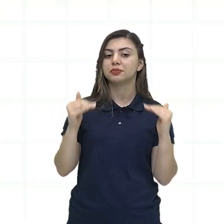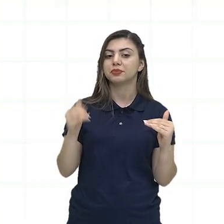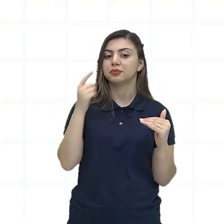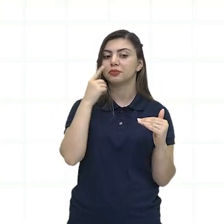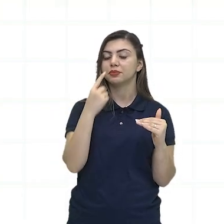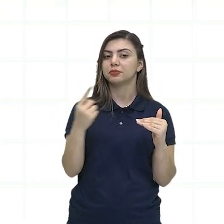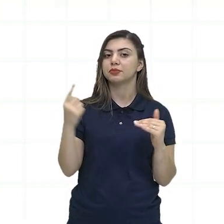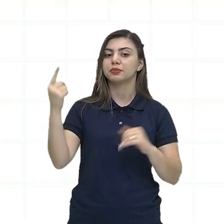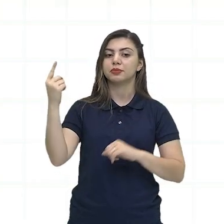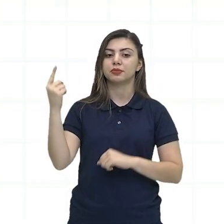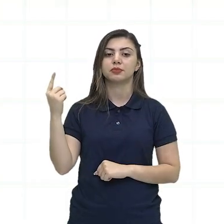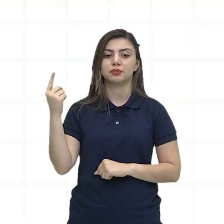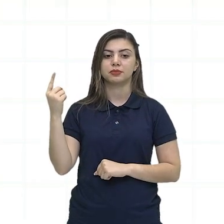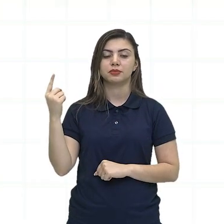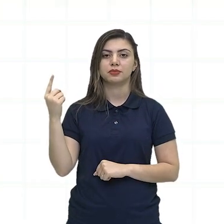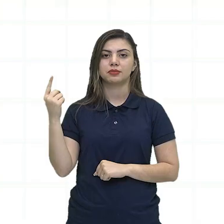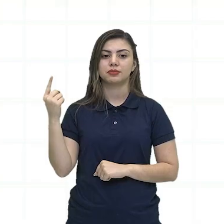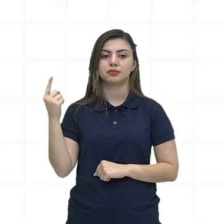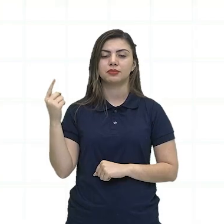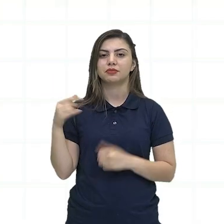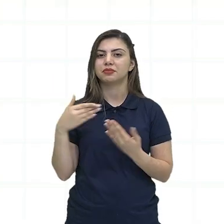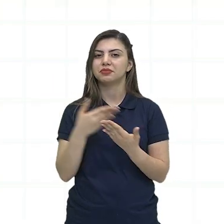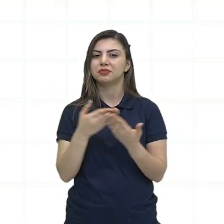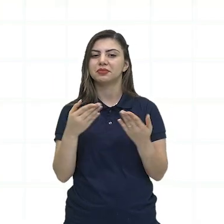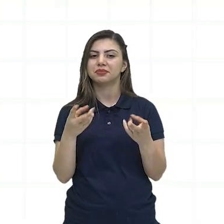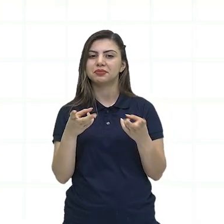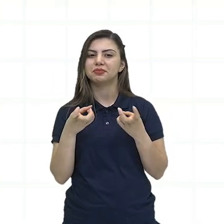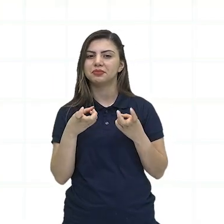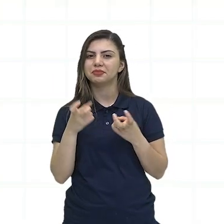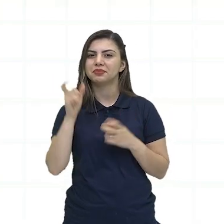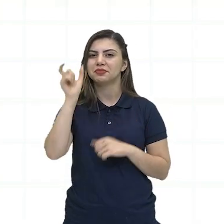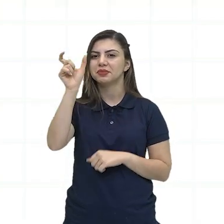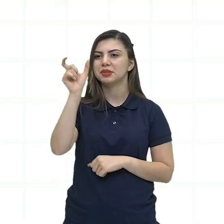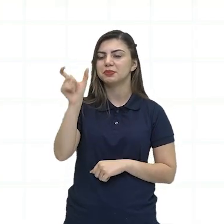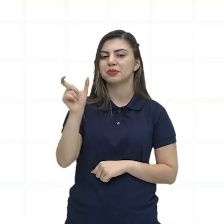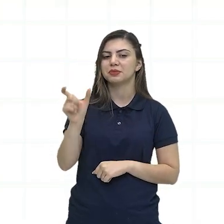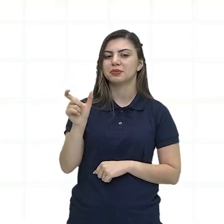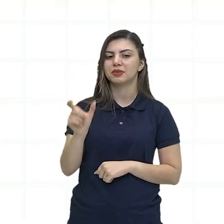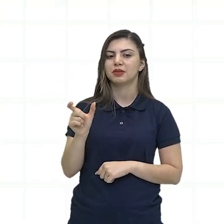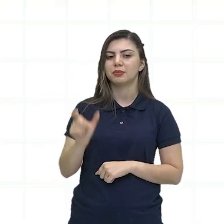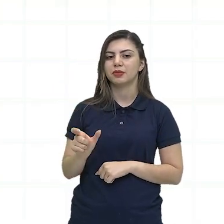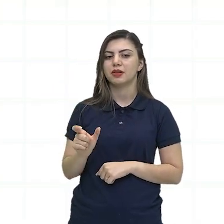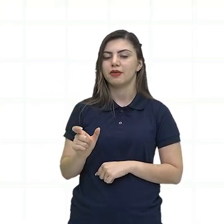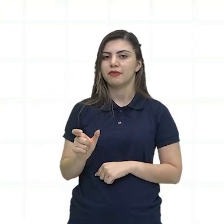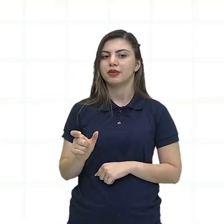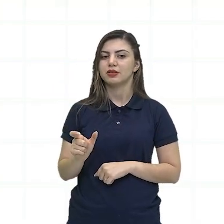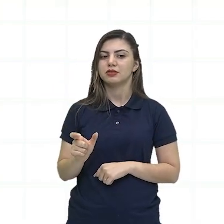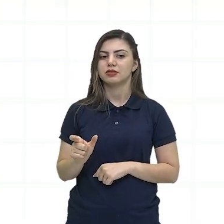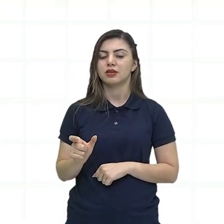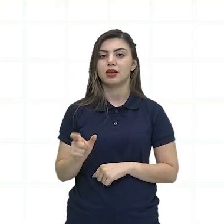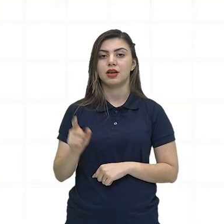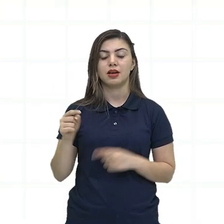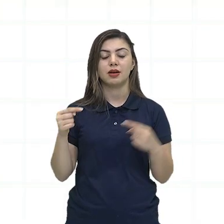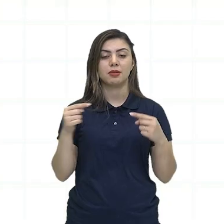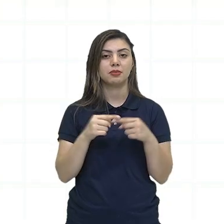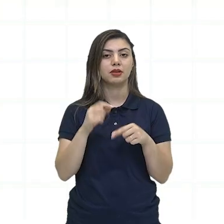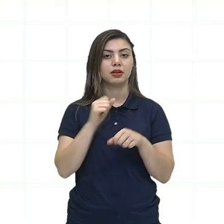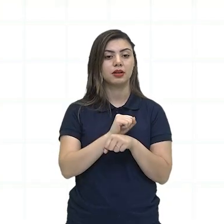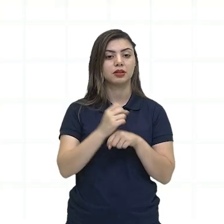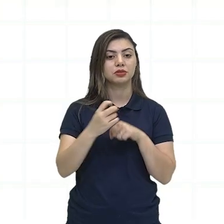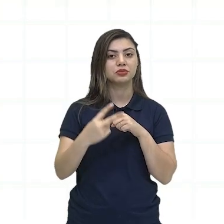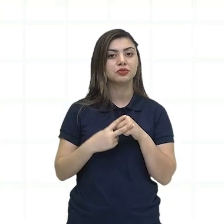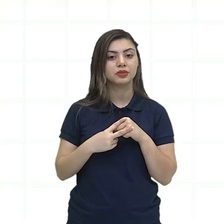rarely eats fast food. Vocês estão percebendo que essas palavrinhas aqui que nós estamos destacando, né? Os